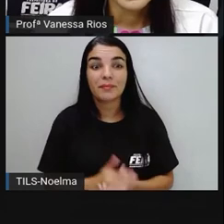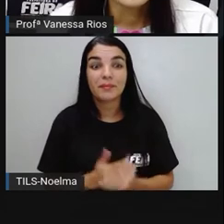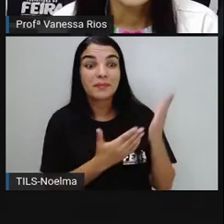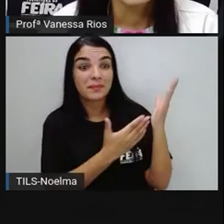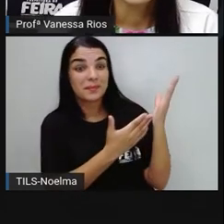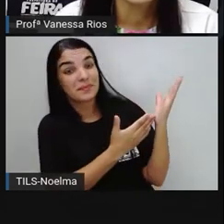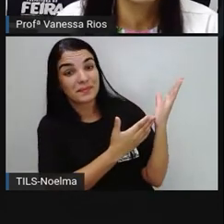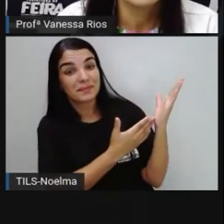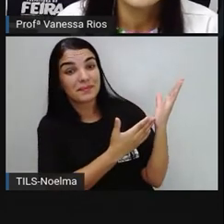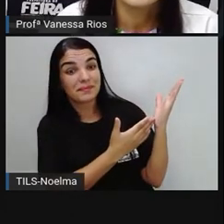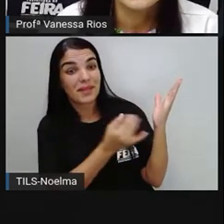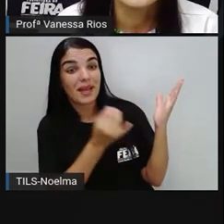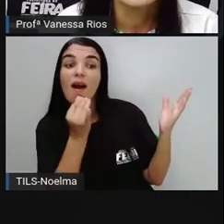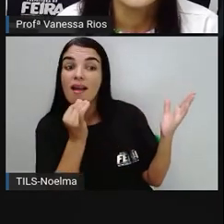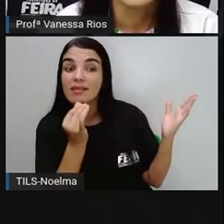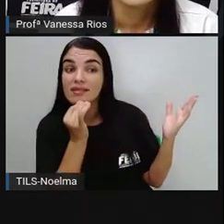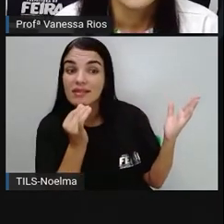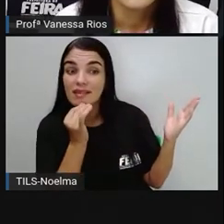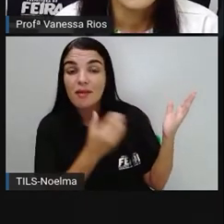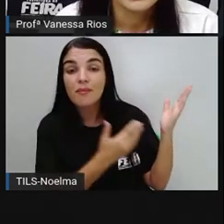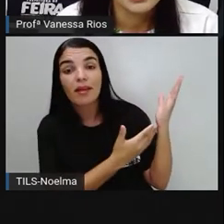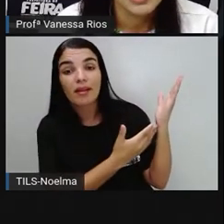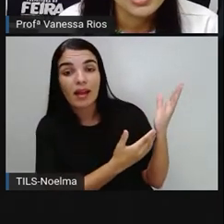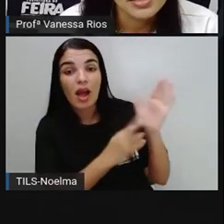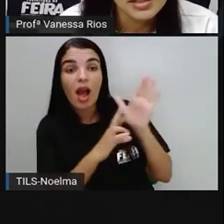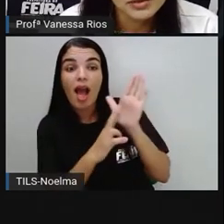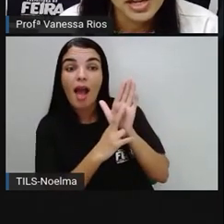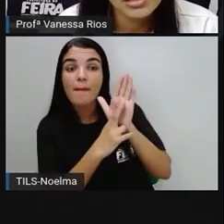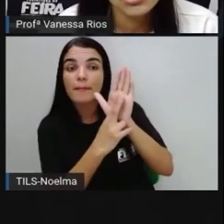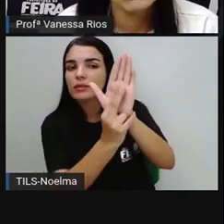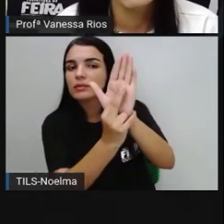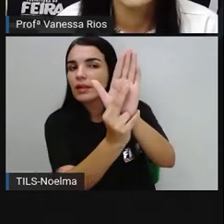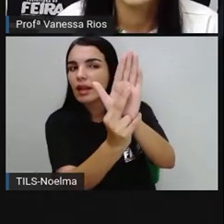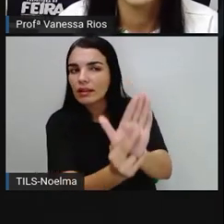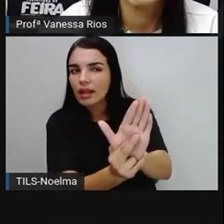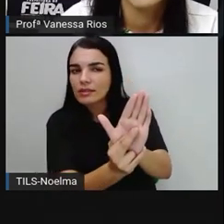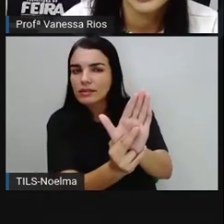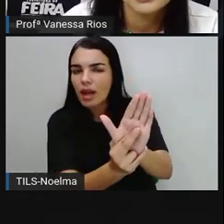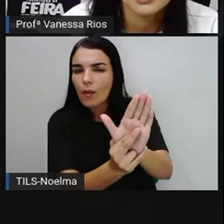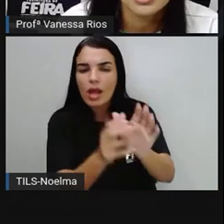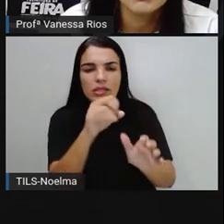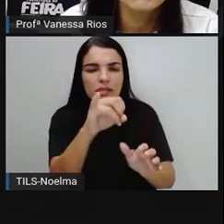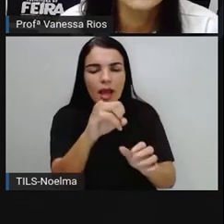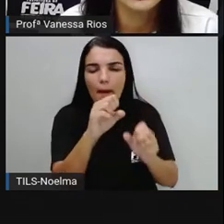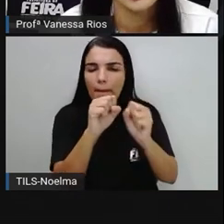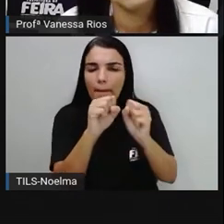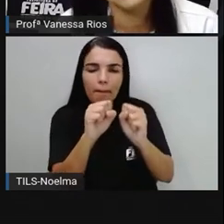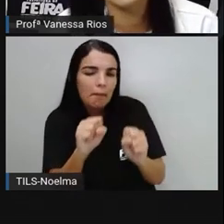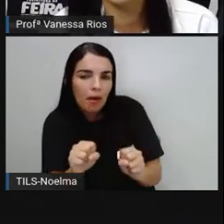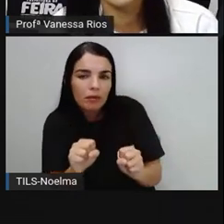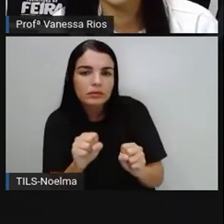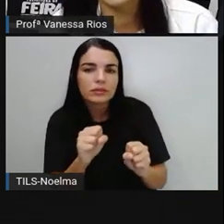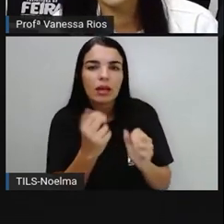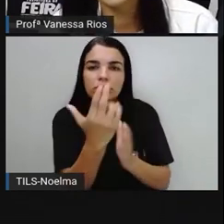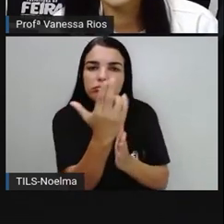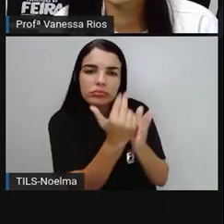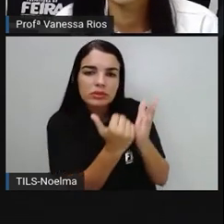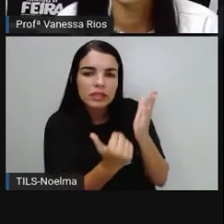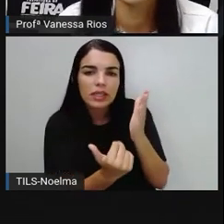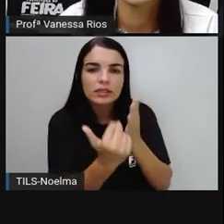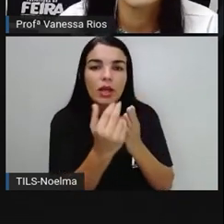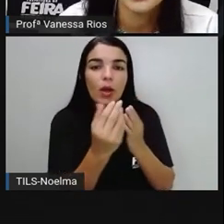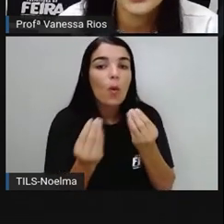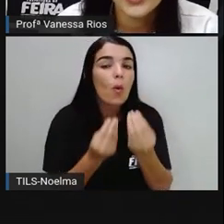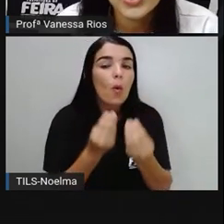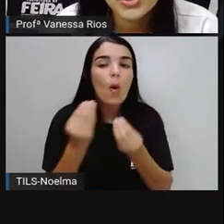E aí, como exemplo, eu estou traz essa representação, né, de um possível desenho onde é representado aí o